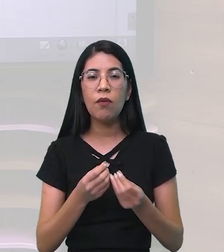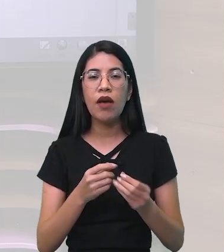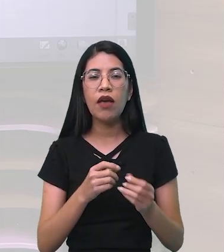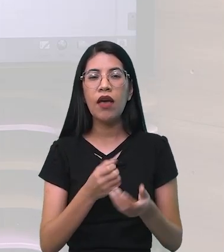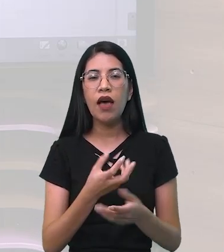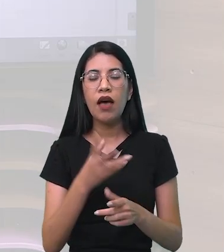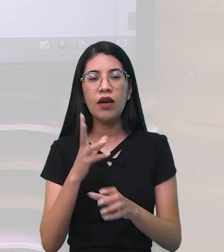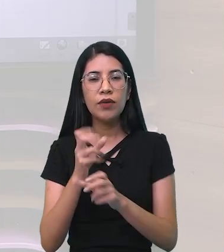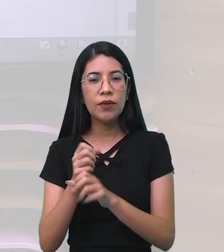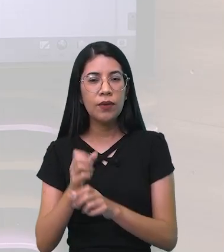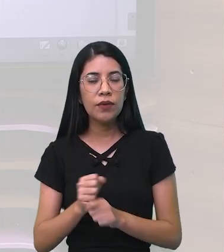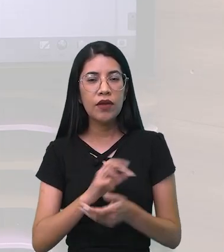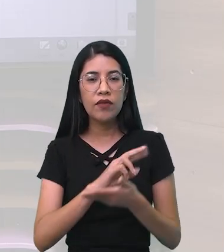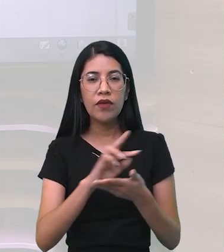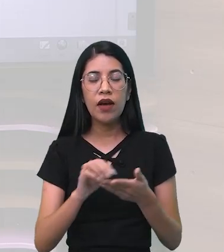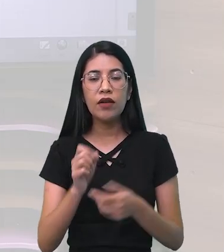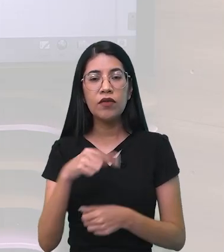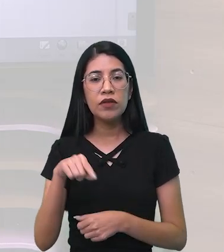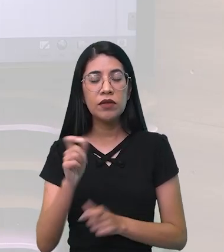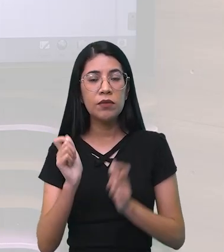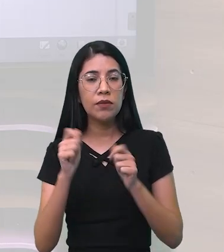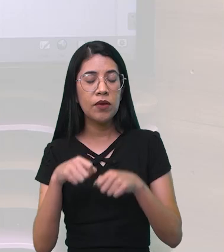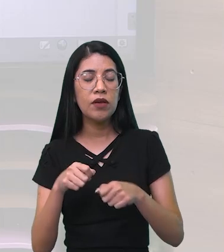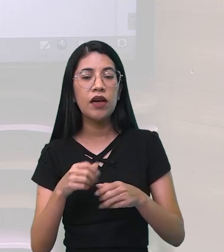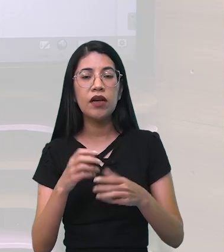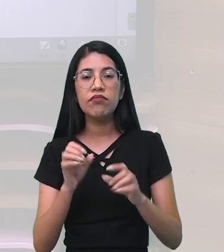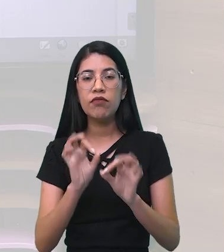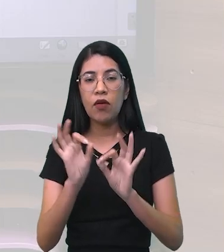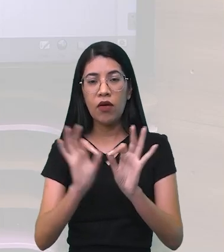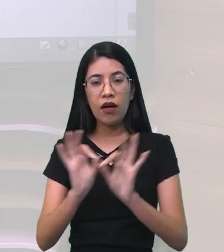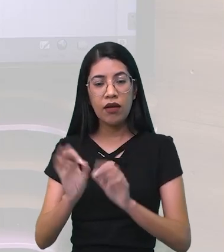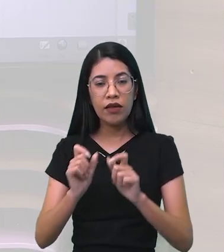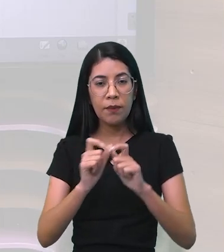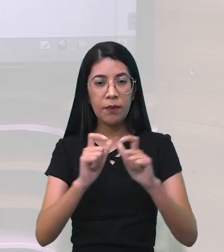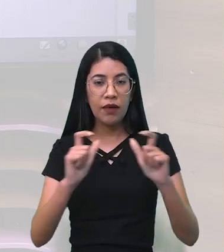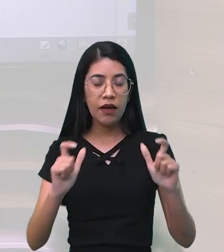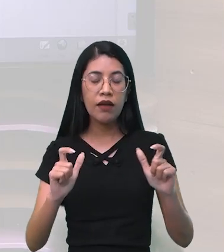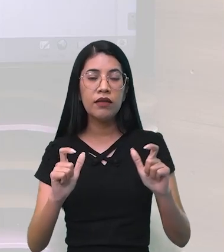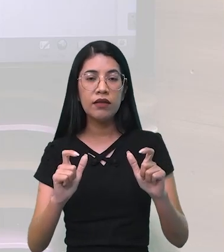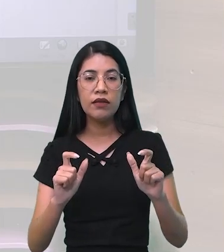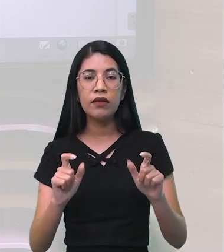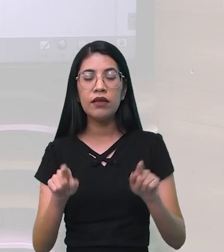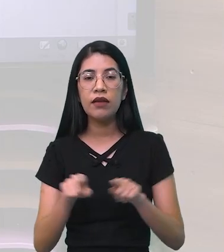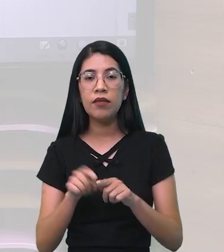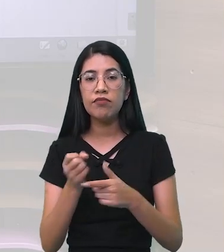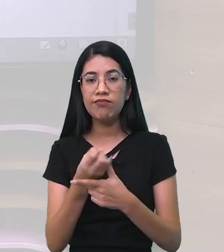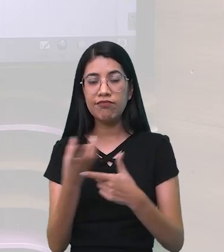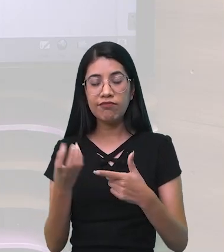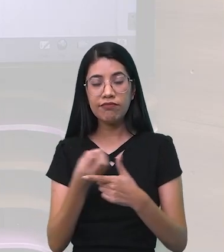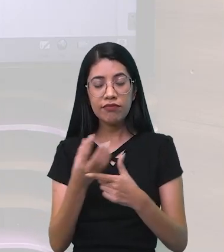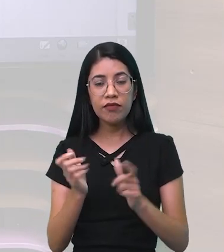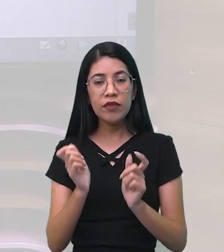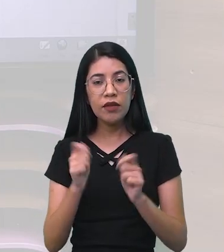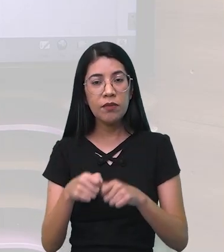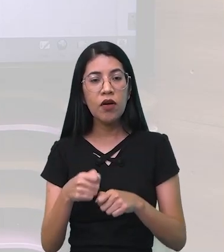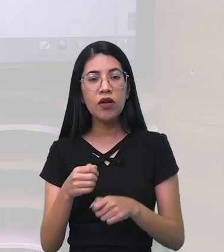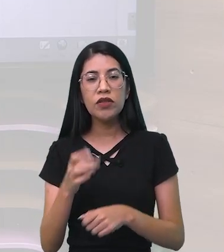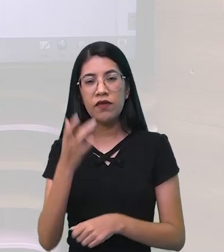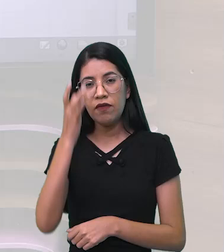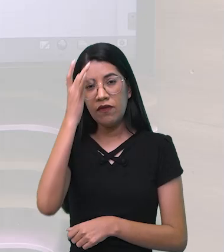você estiver resolvendo uma expressão ou montando uma expressão algébrica, você possa fazer